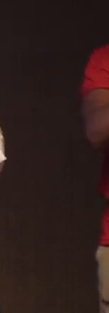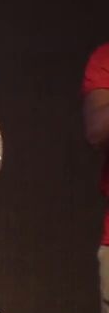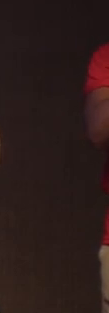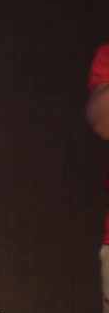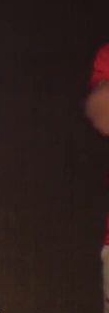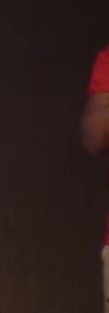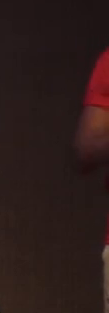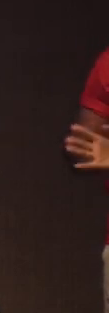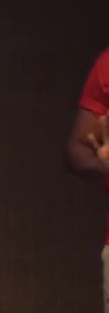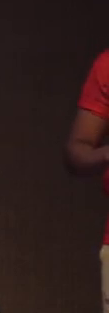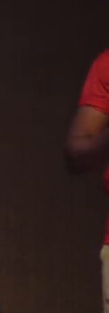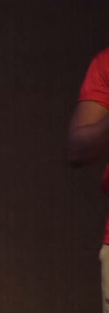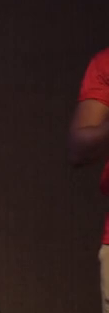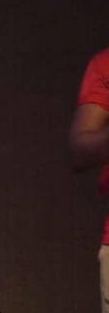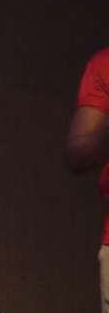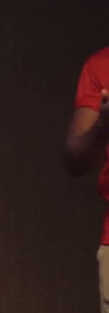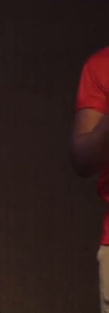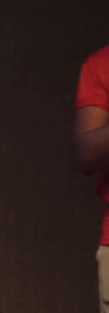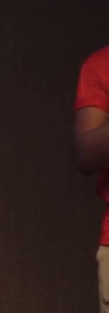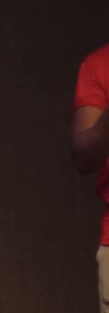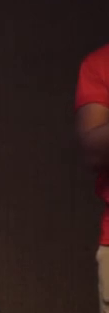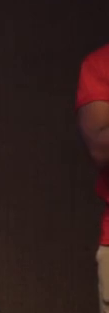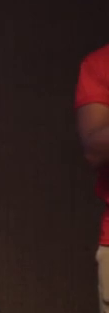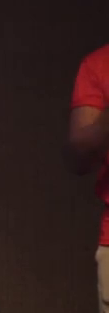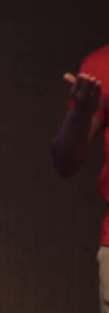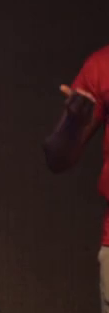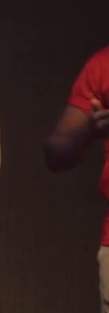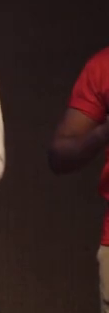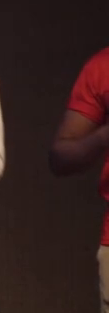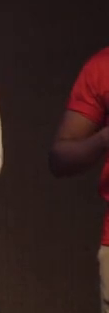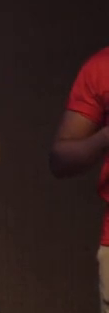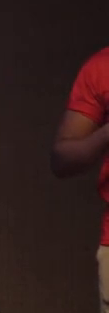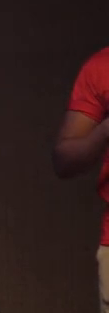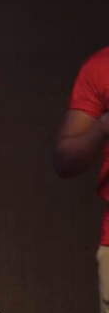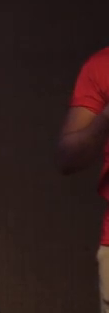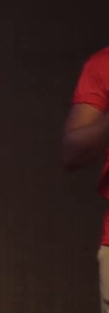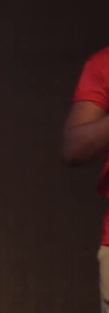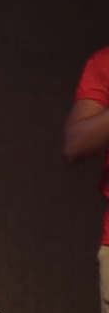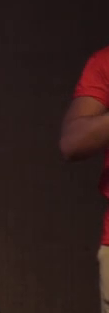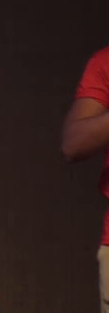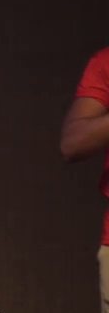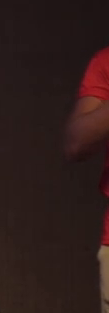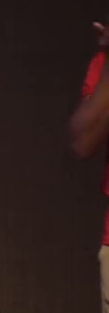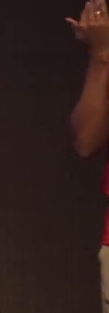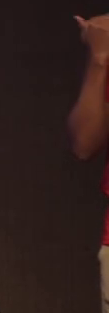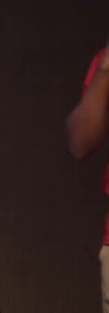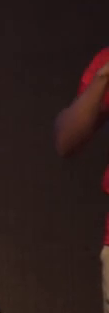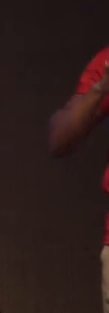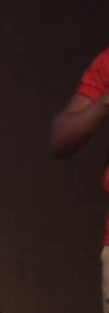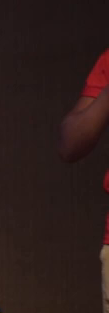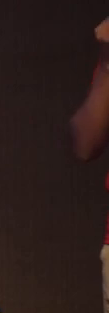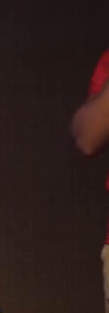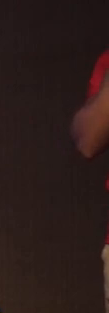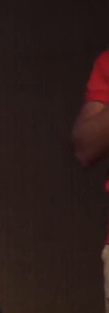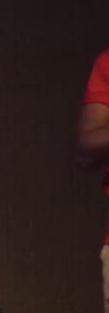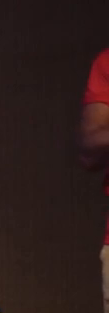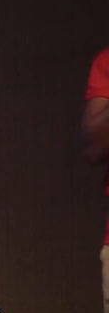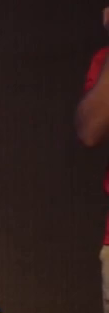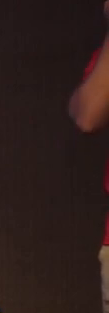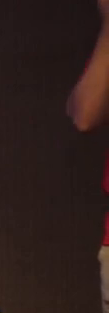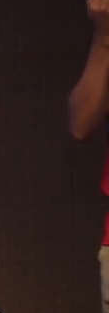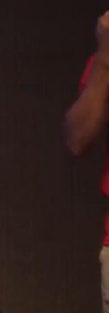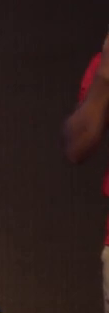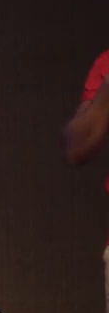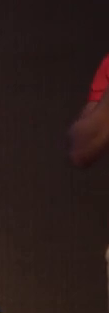fácil, na cidade de vocês, andar naquele momento. Eles tentavam impor uma lógica, era o